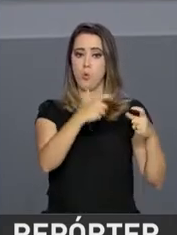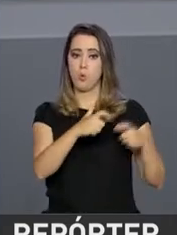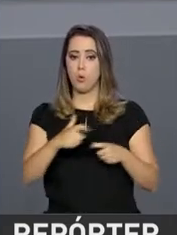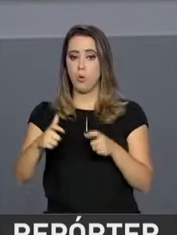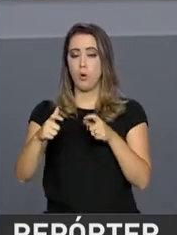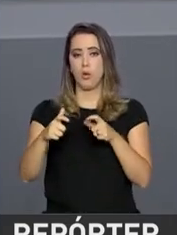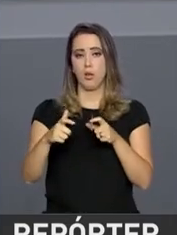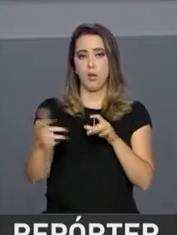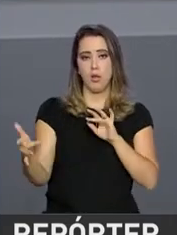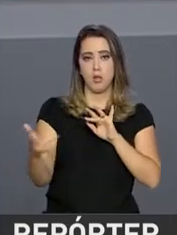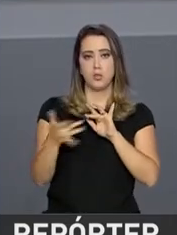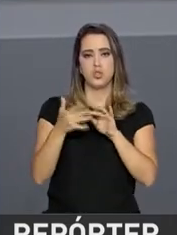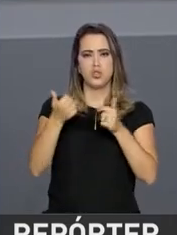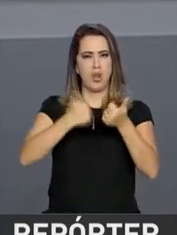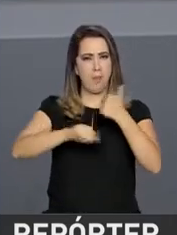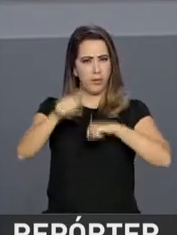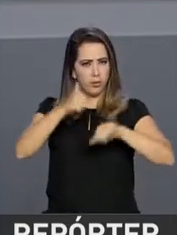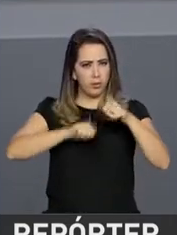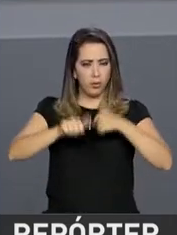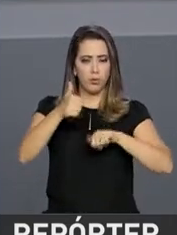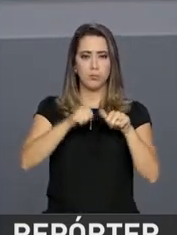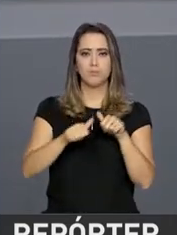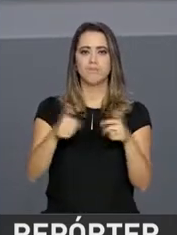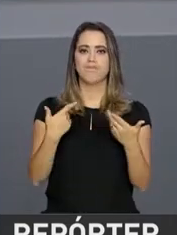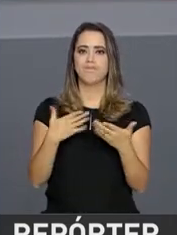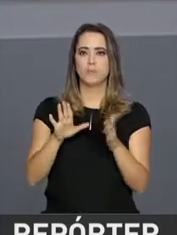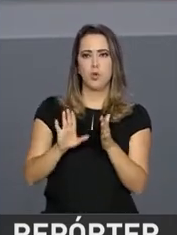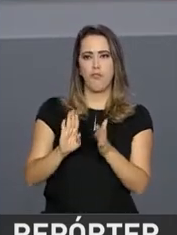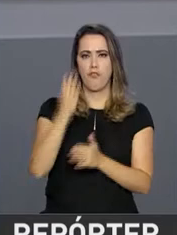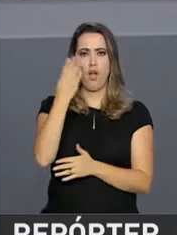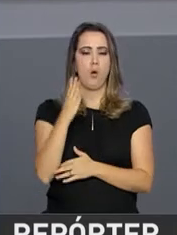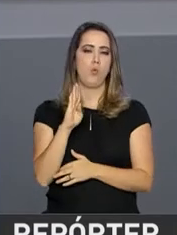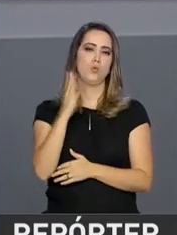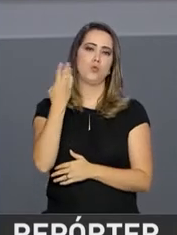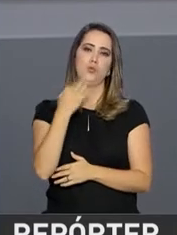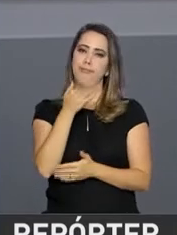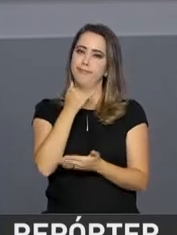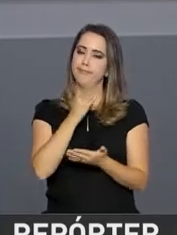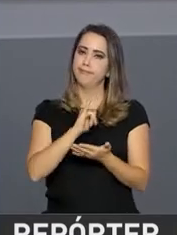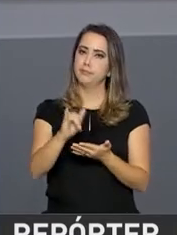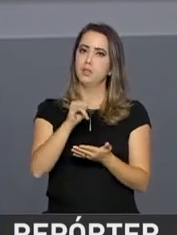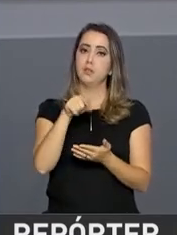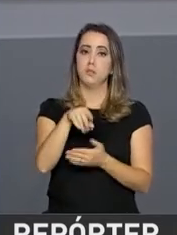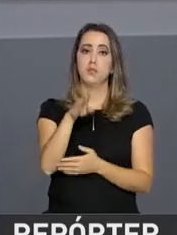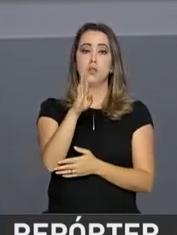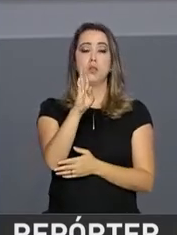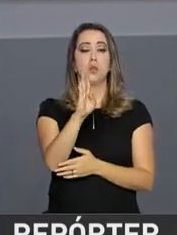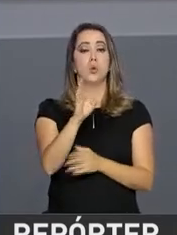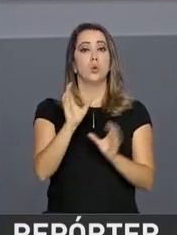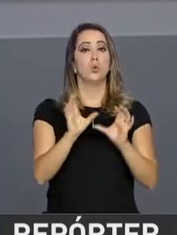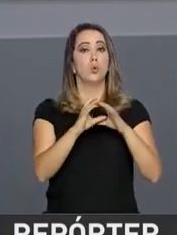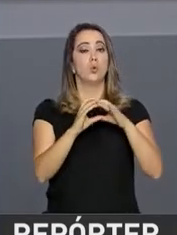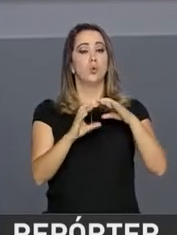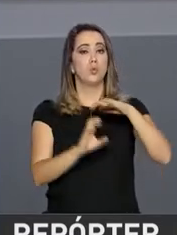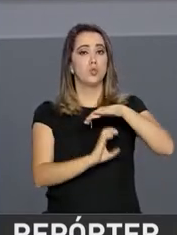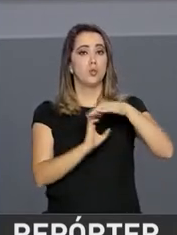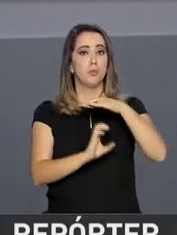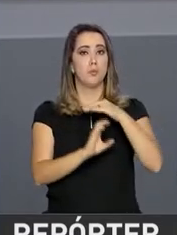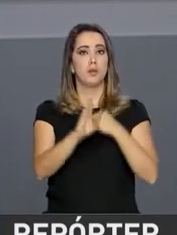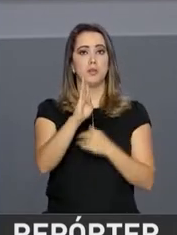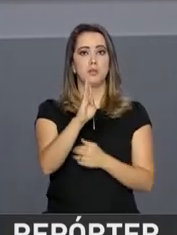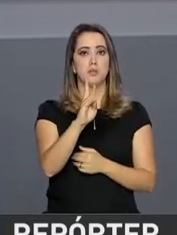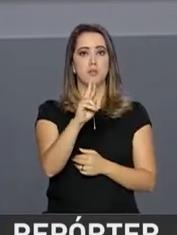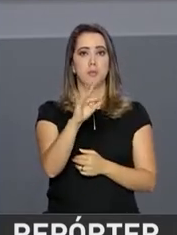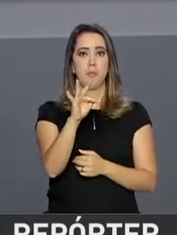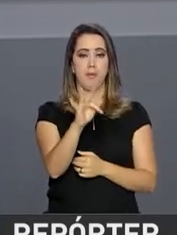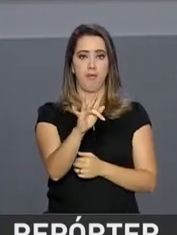Ministério da Agricultura fraudavam resultados de análises de alimentos produzidos pelo grupo BRF sobre a presença de uma